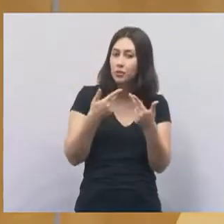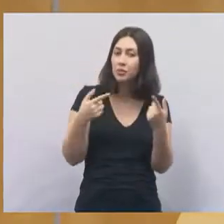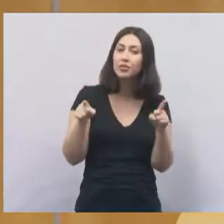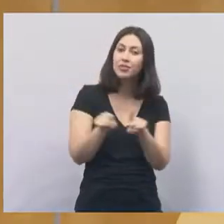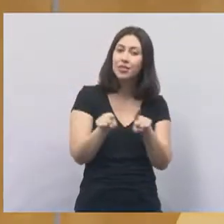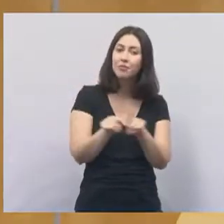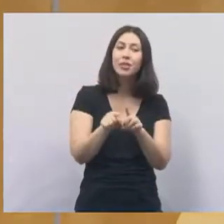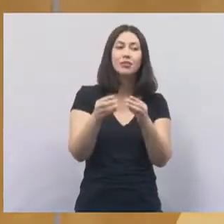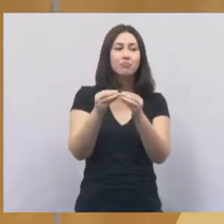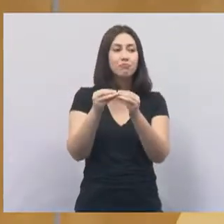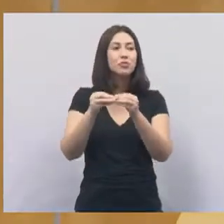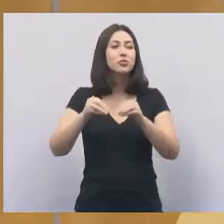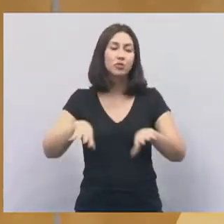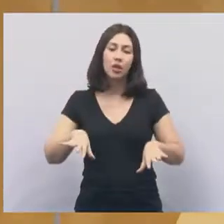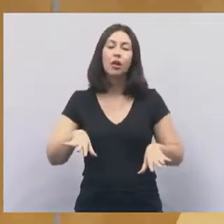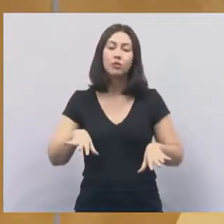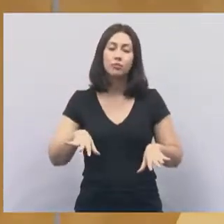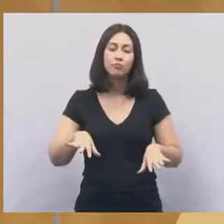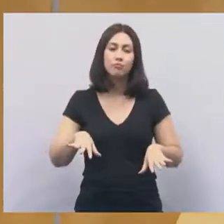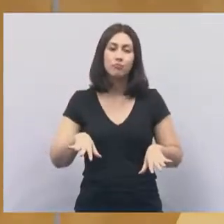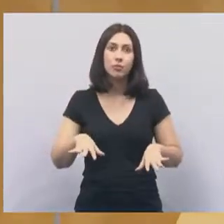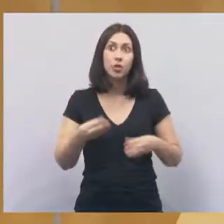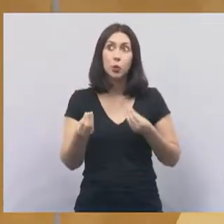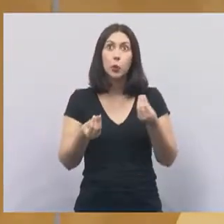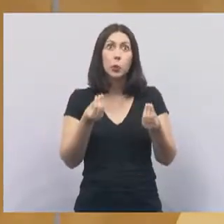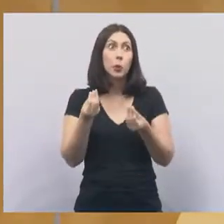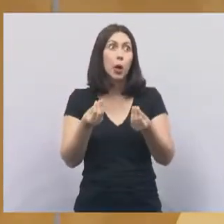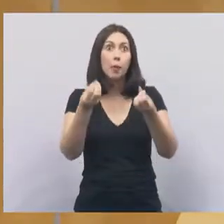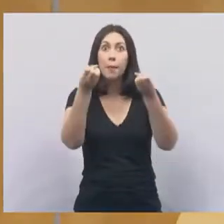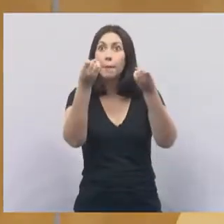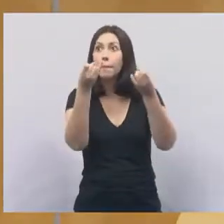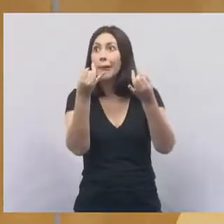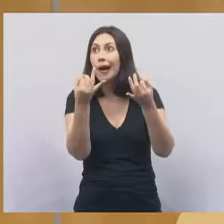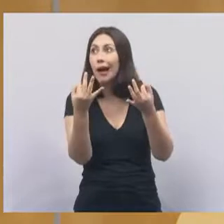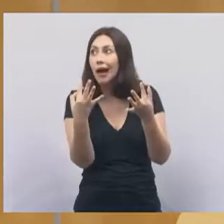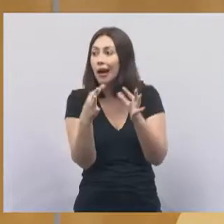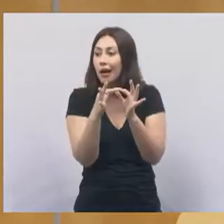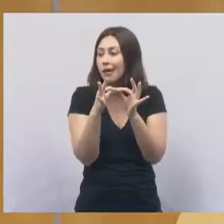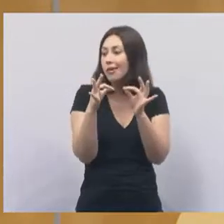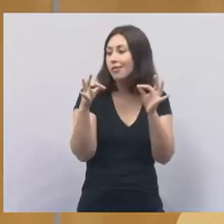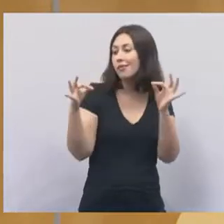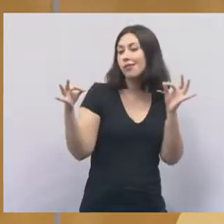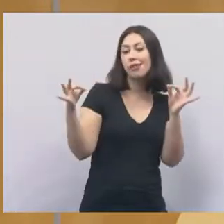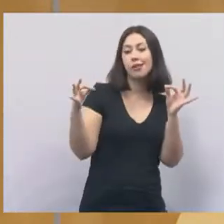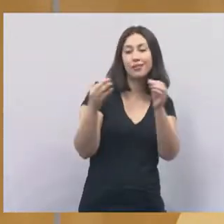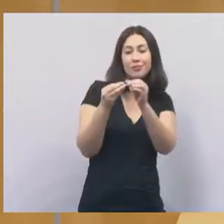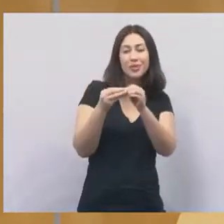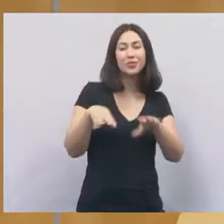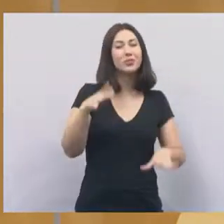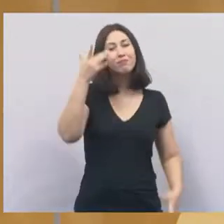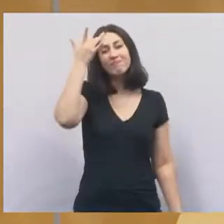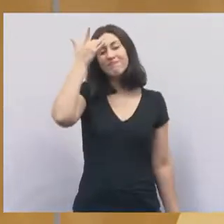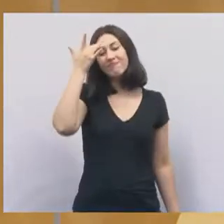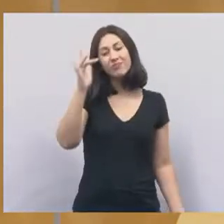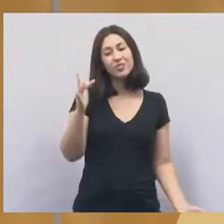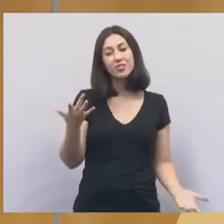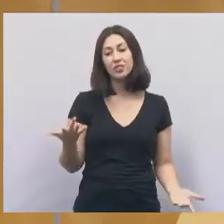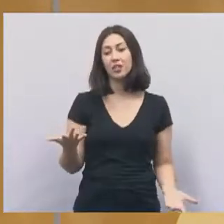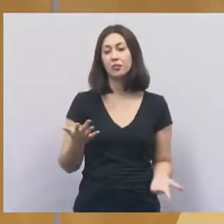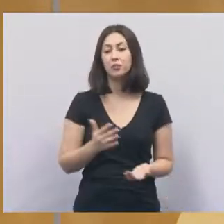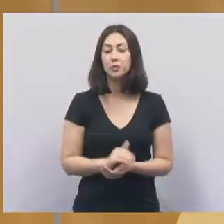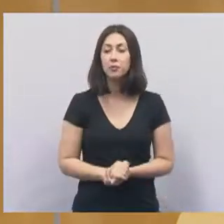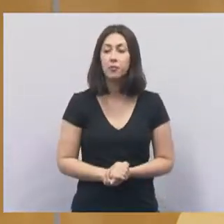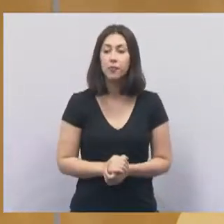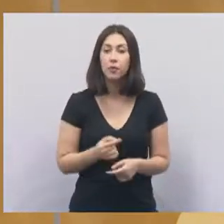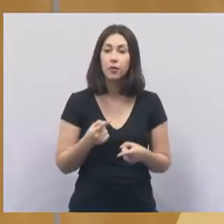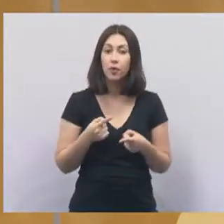muito prejudicados e a gente não tem nem como mensurar o tamanho do prejuízo com esses animais né